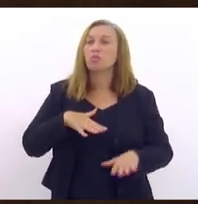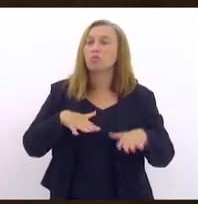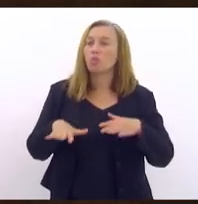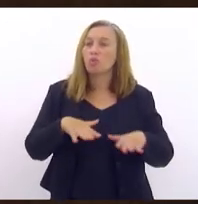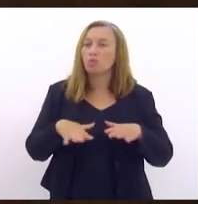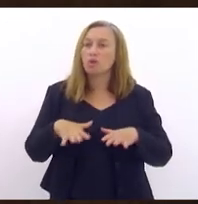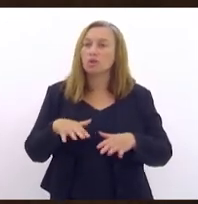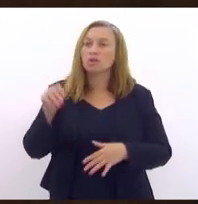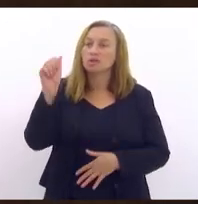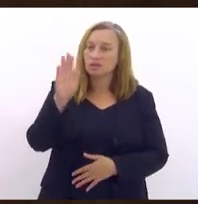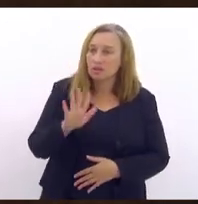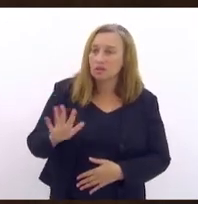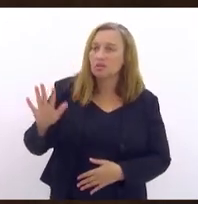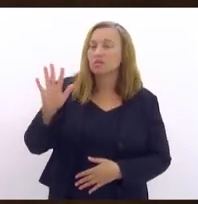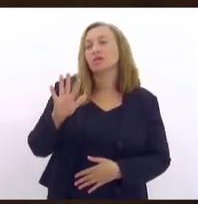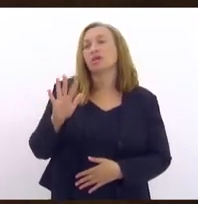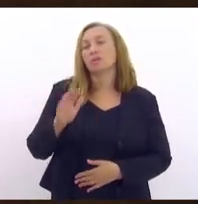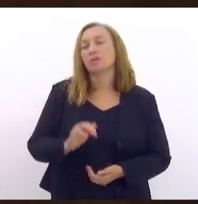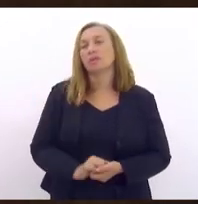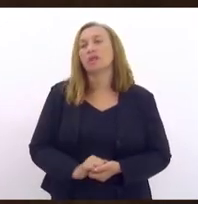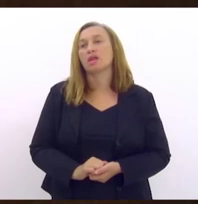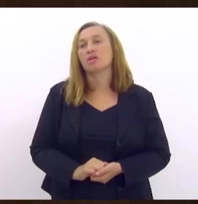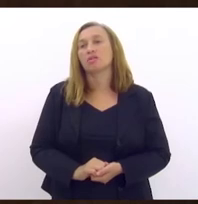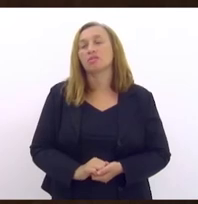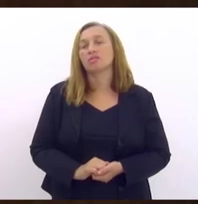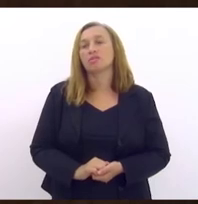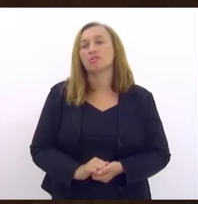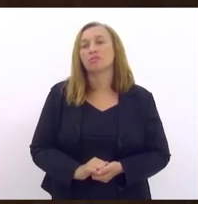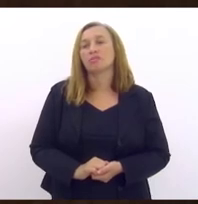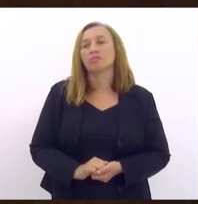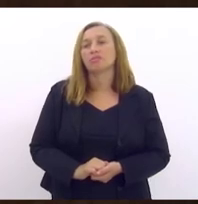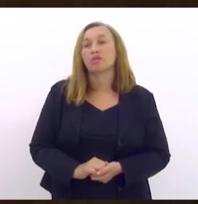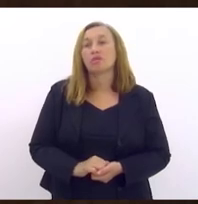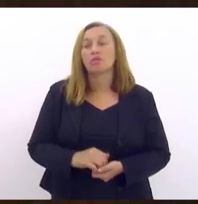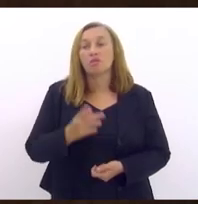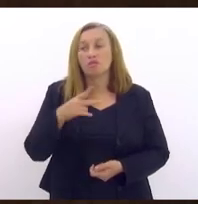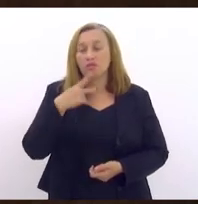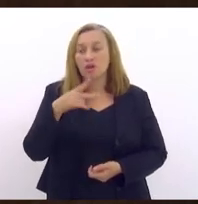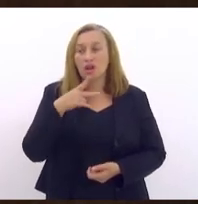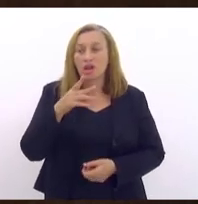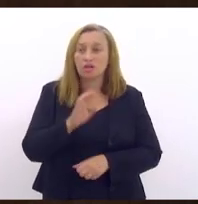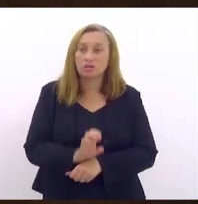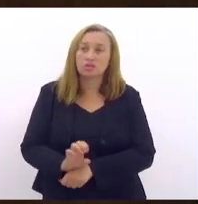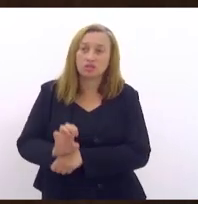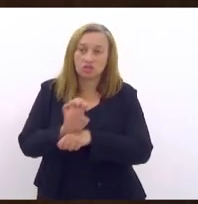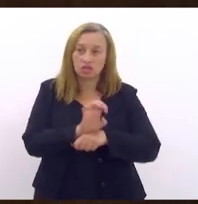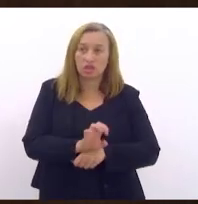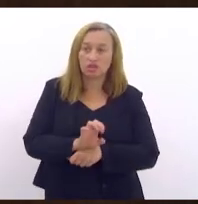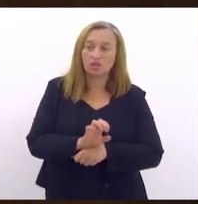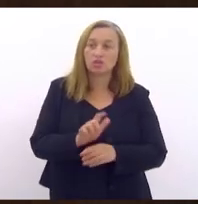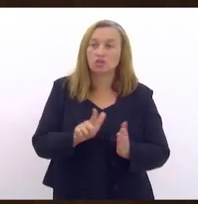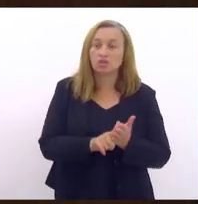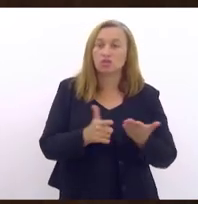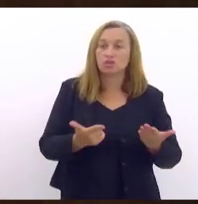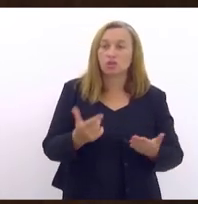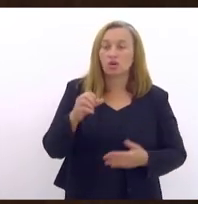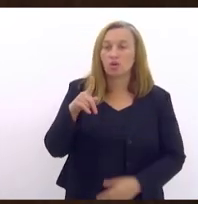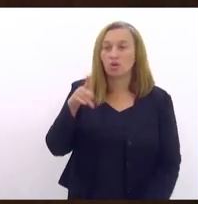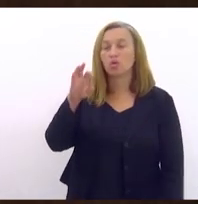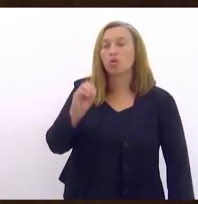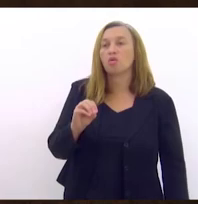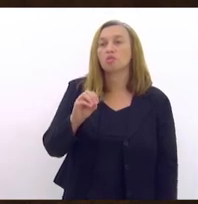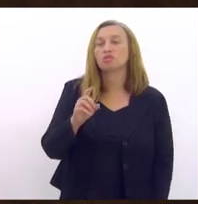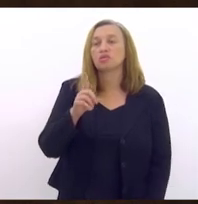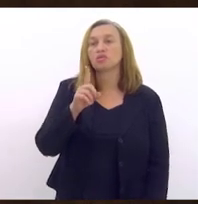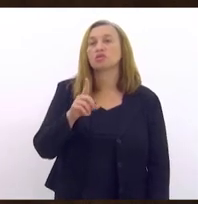movimento nacional, como aqui eu vou dizer os estados, no jornal O Globo, do dia 23 de